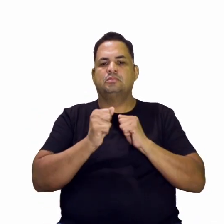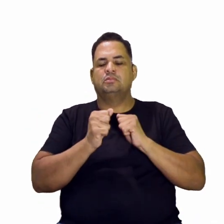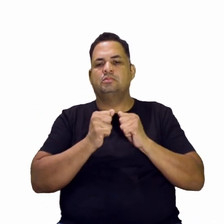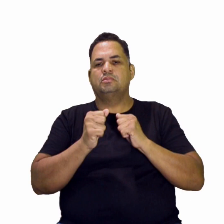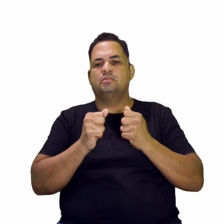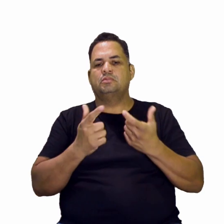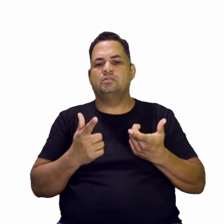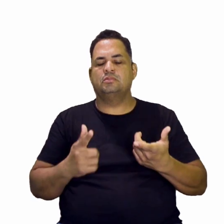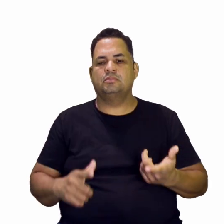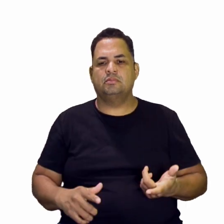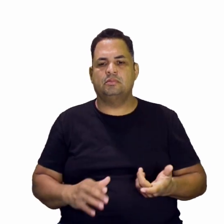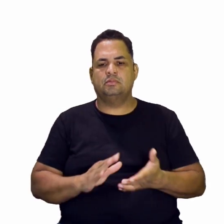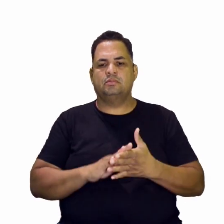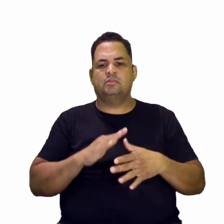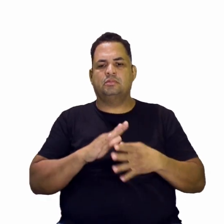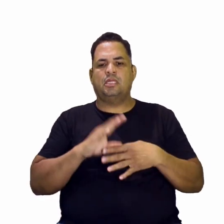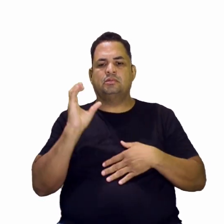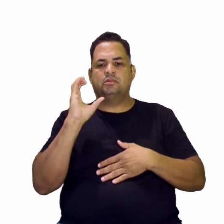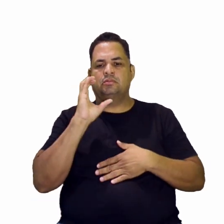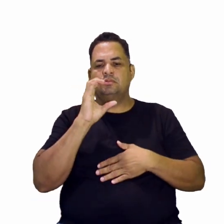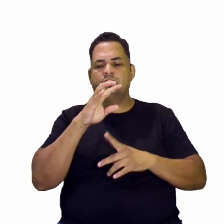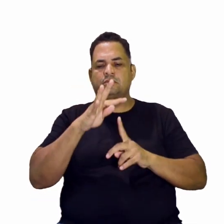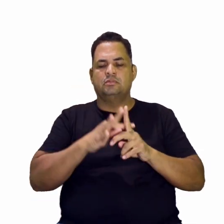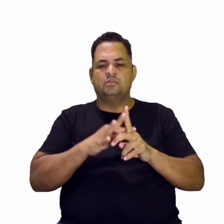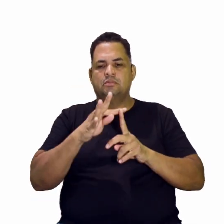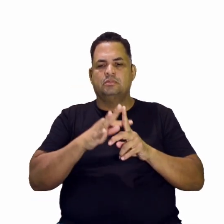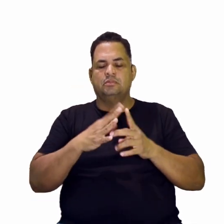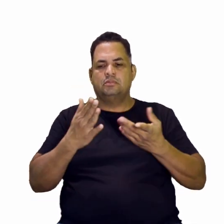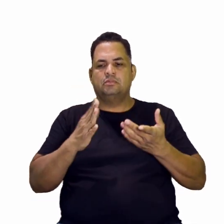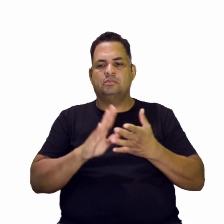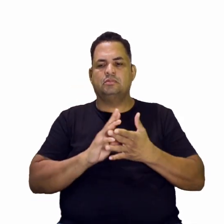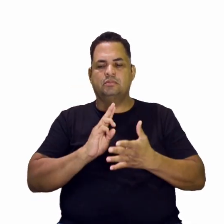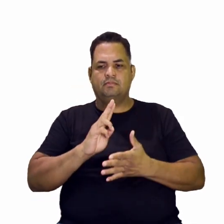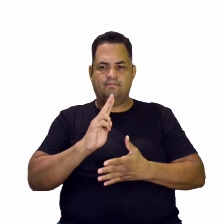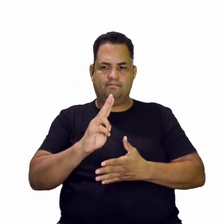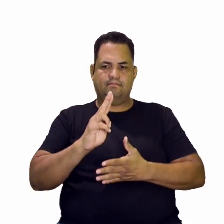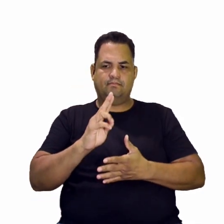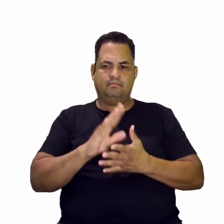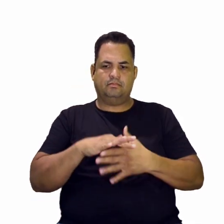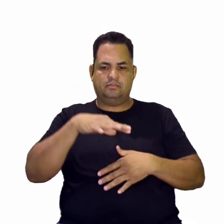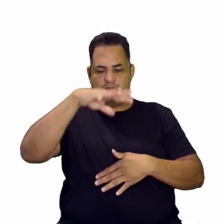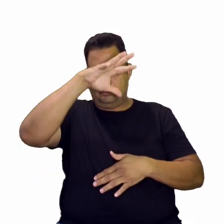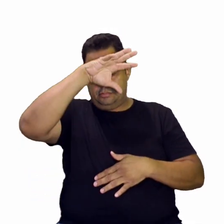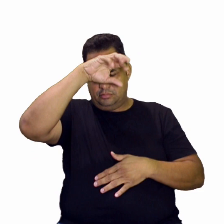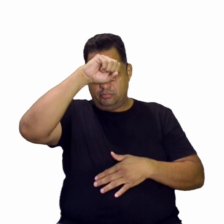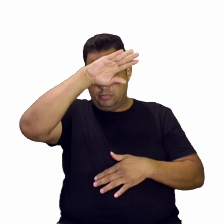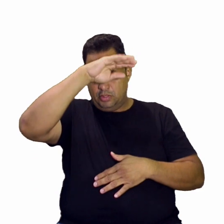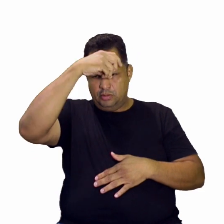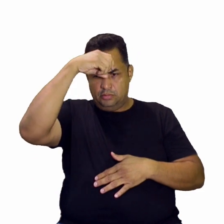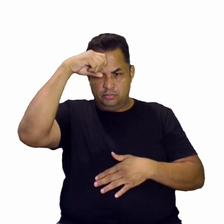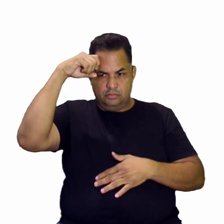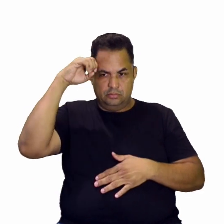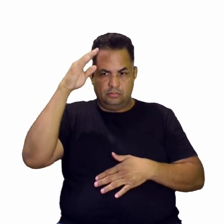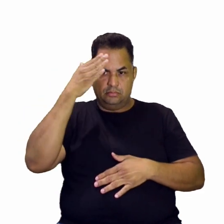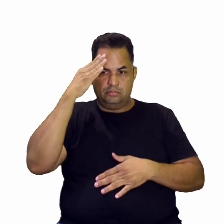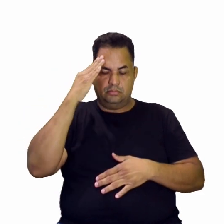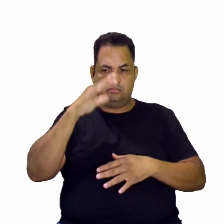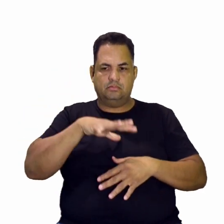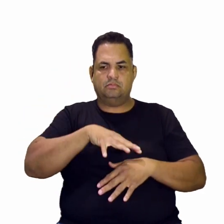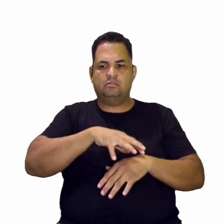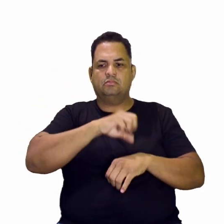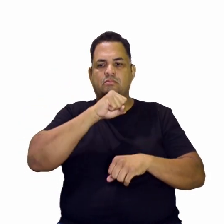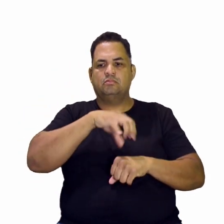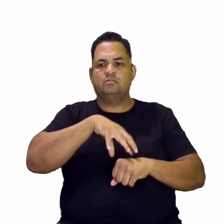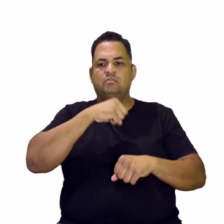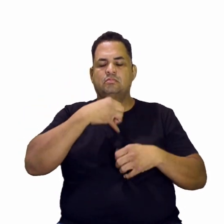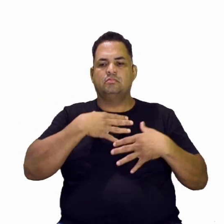controle, né, térmico do nosso corpo, que é o processo de suor, de transpiração, tá? Então